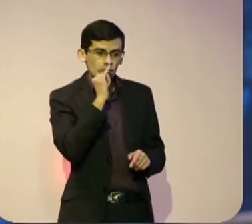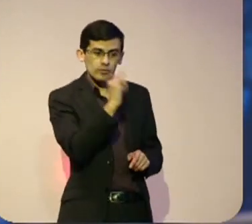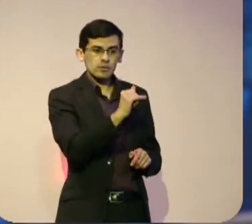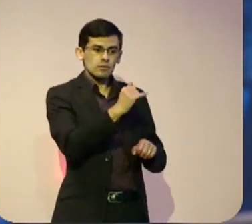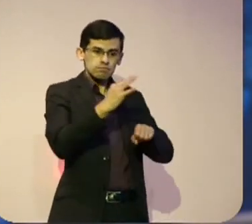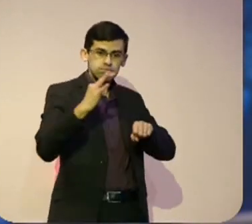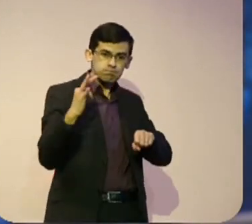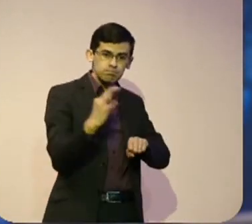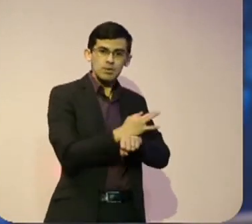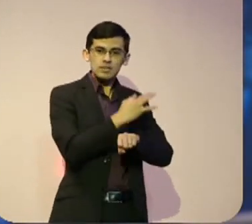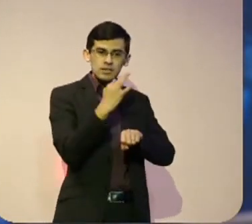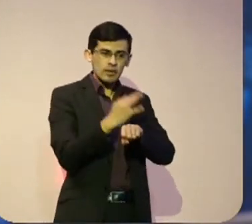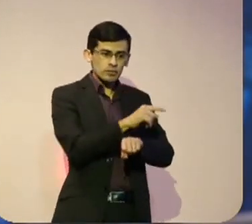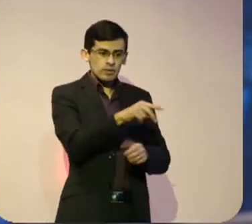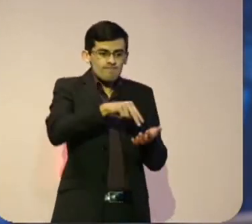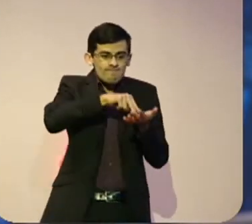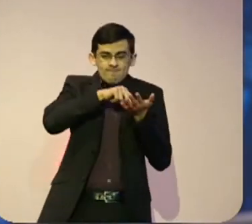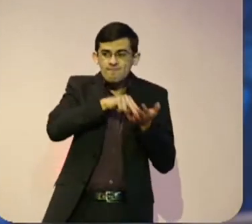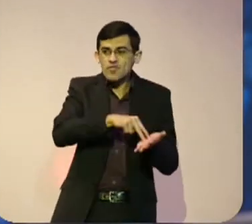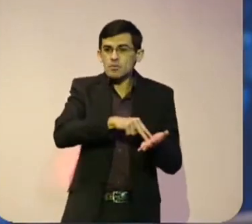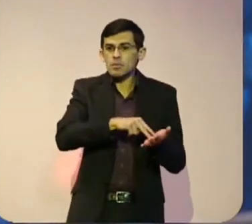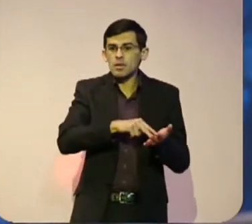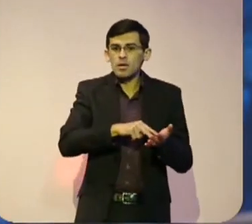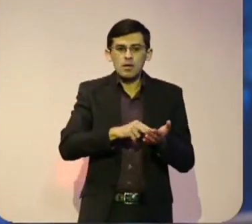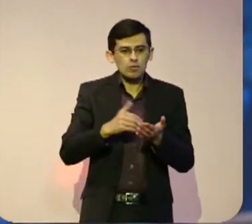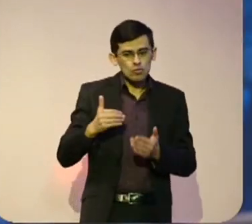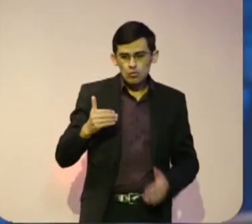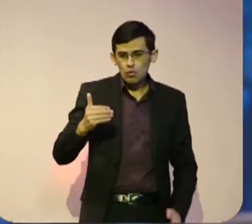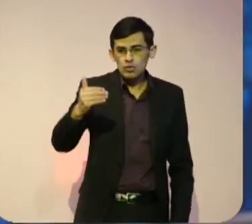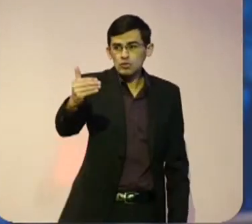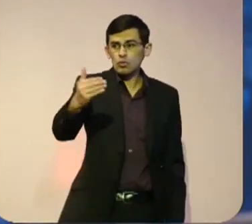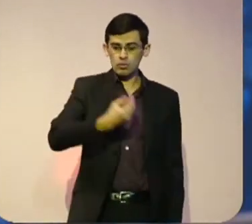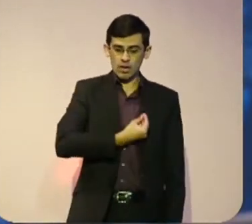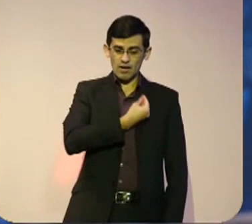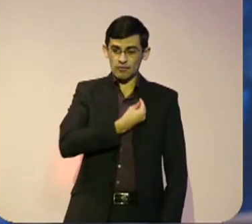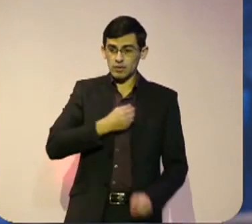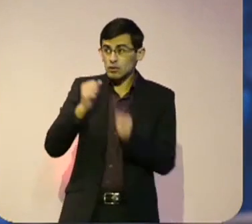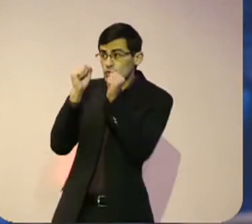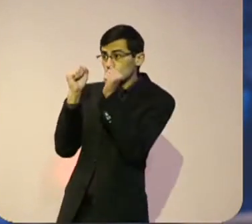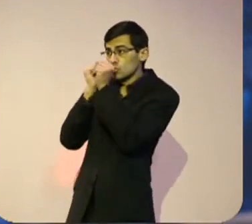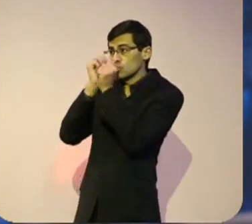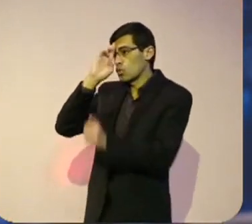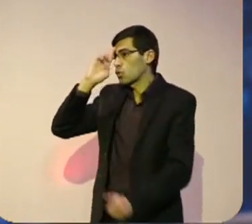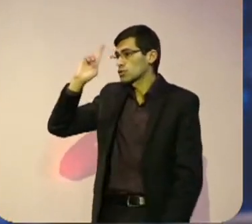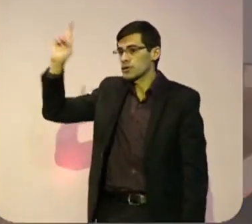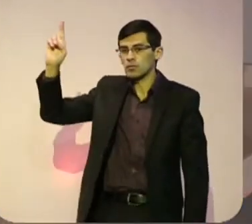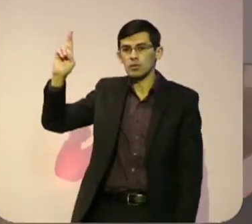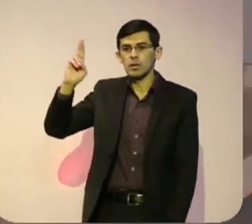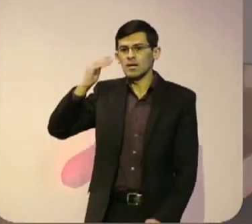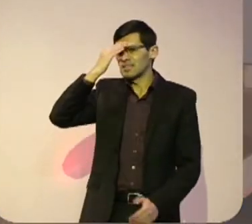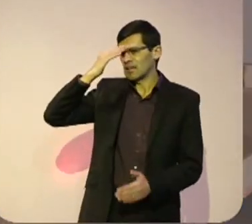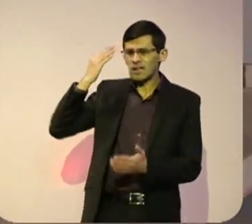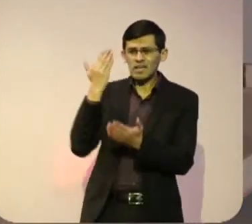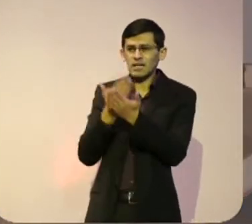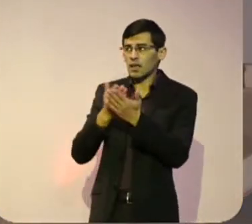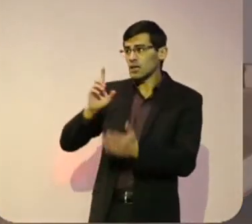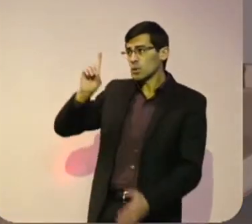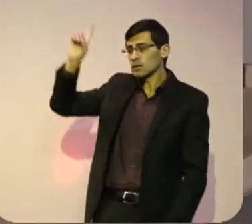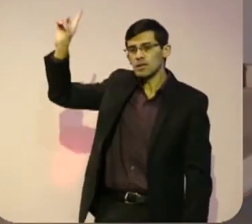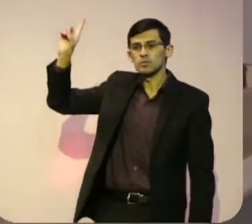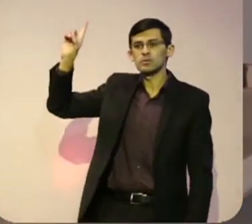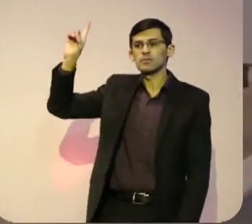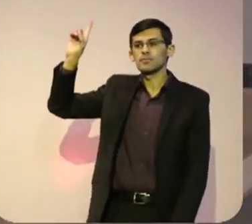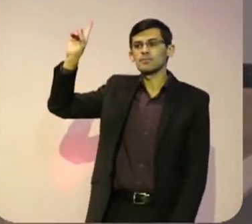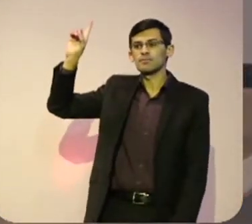Persevera, se mantenha firme no teu ritmo constante de vida no Senhor. Permanece crendo,